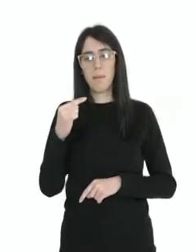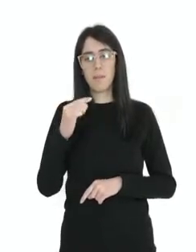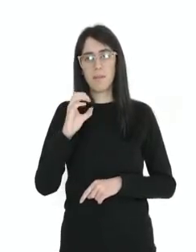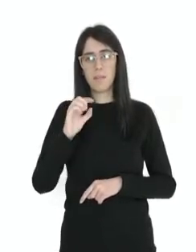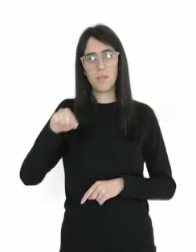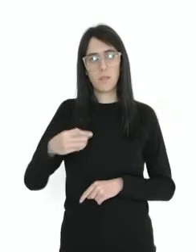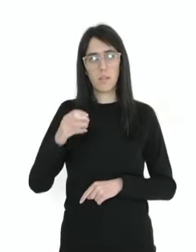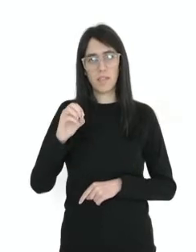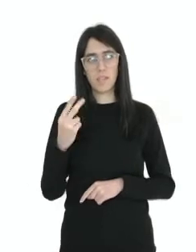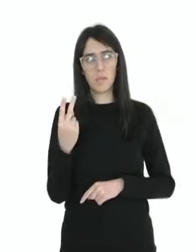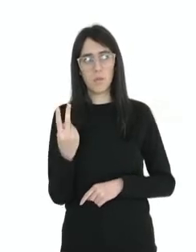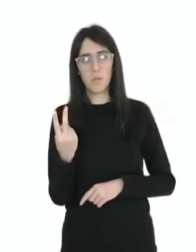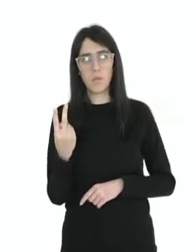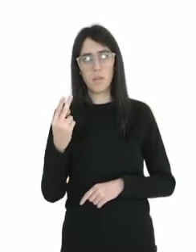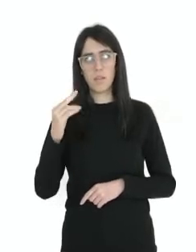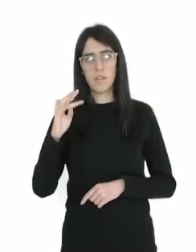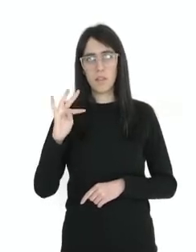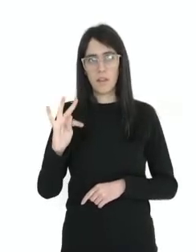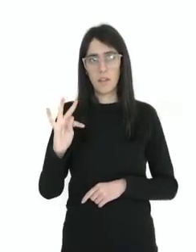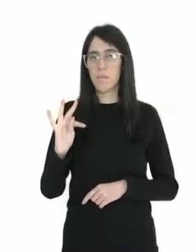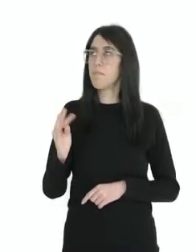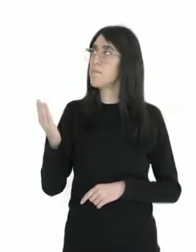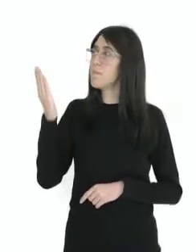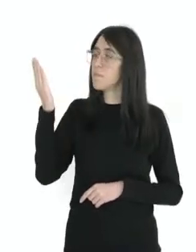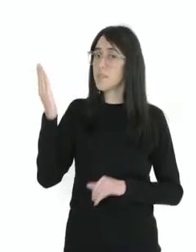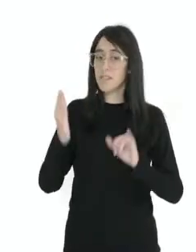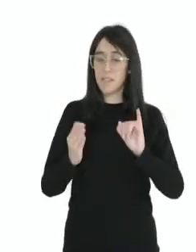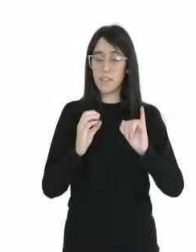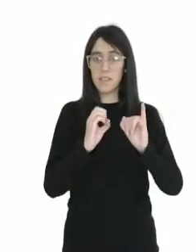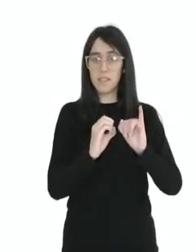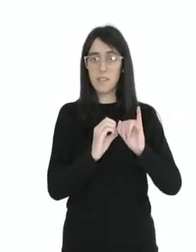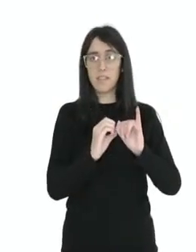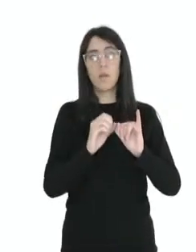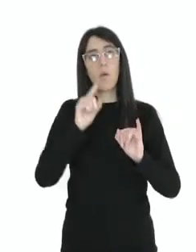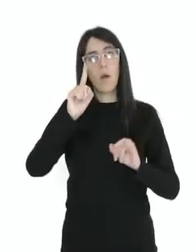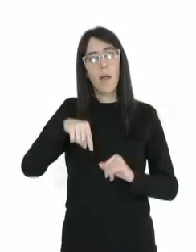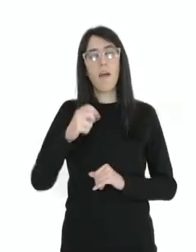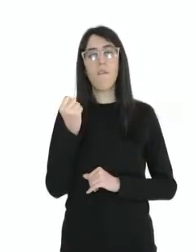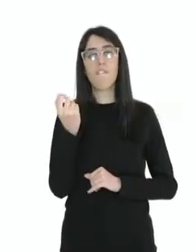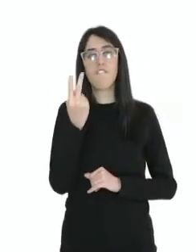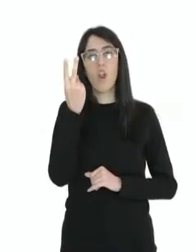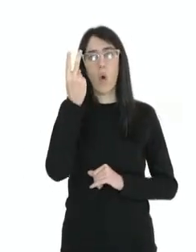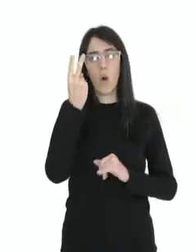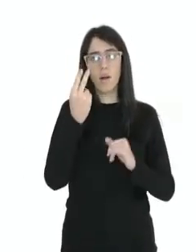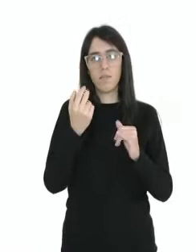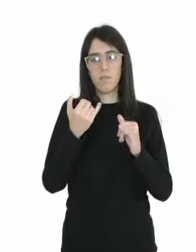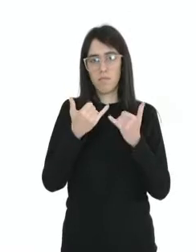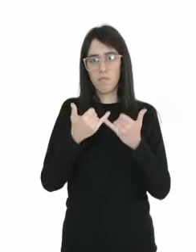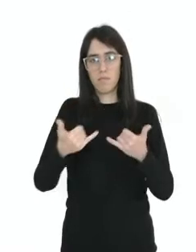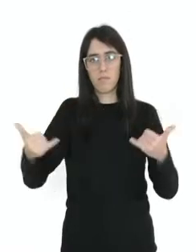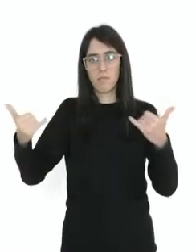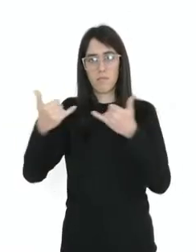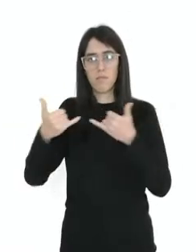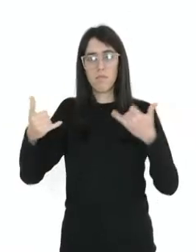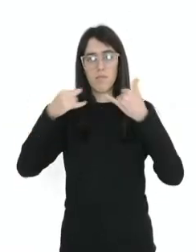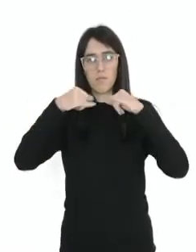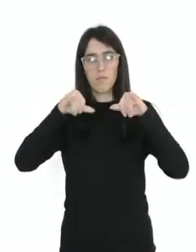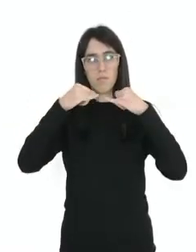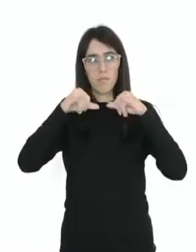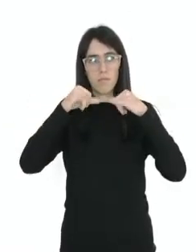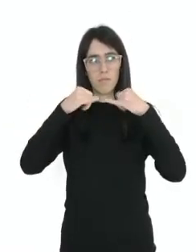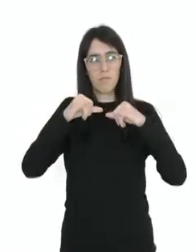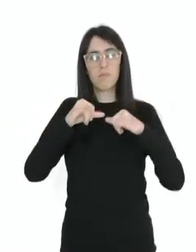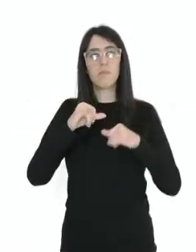que I0 é o valor da corrente no instante t igual a 0 e I é o valor da corrente decorrido